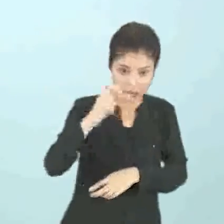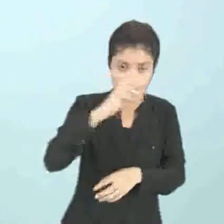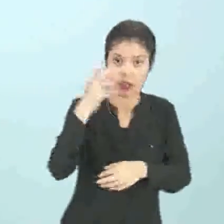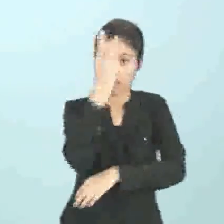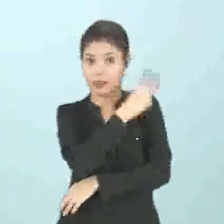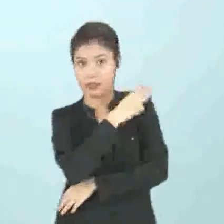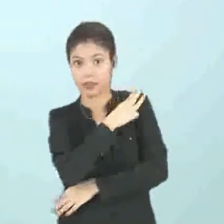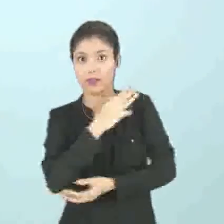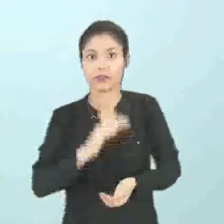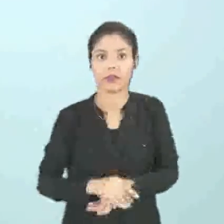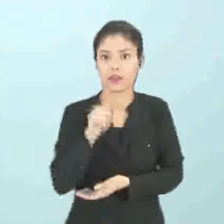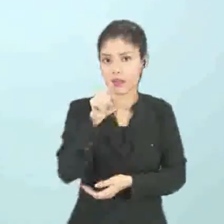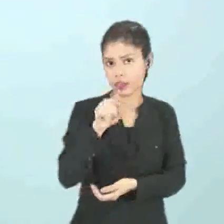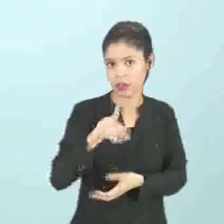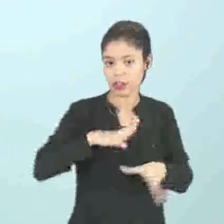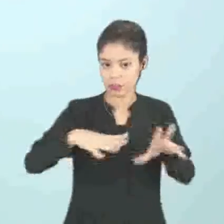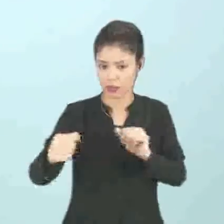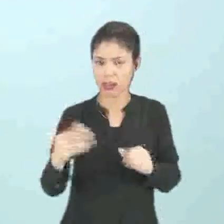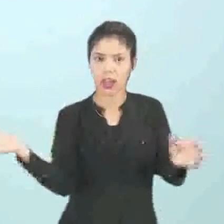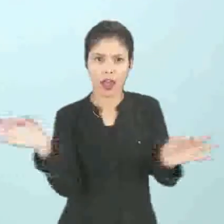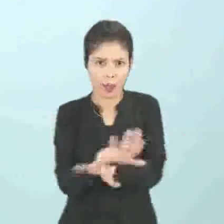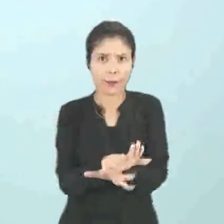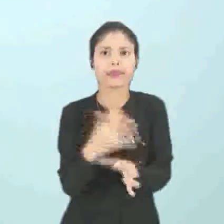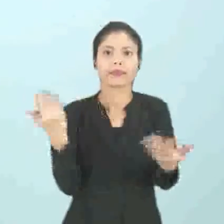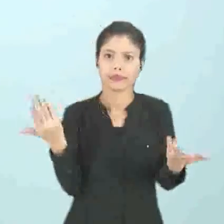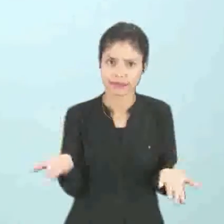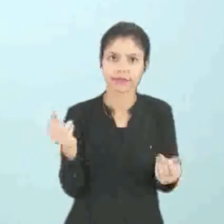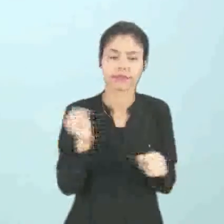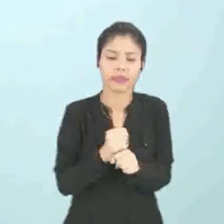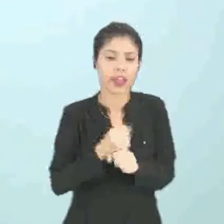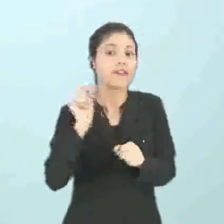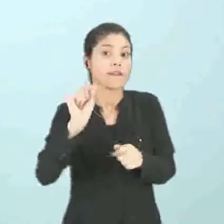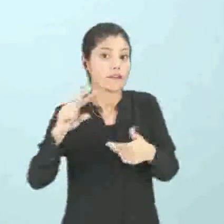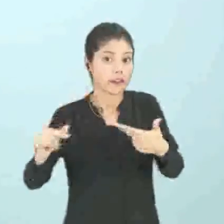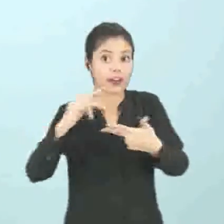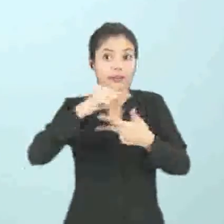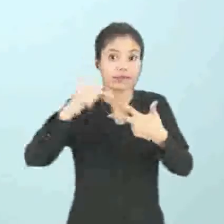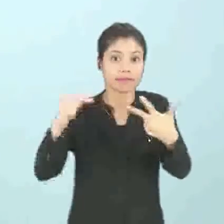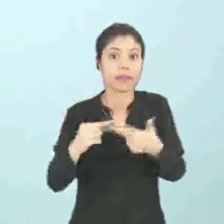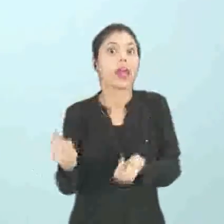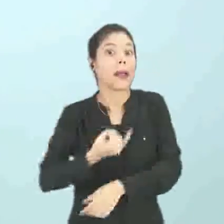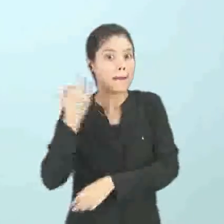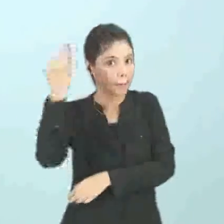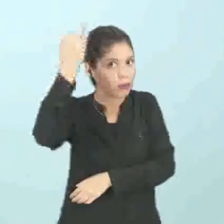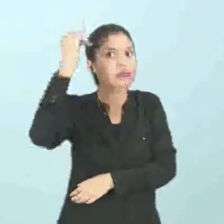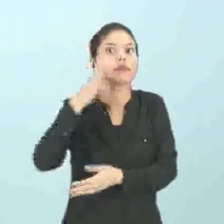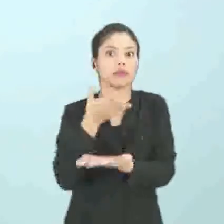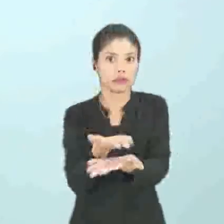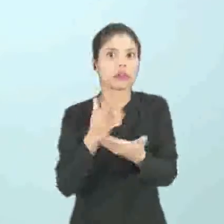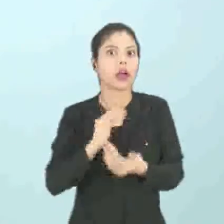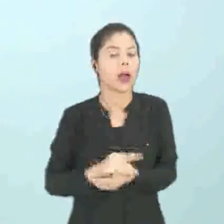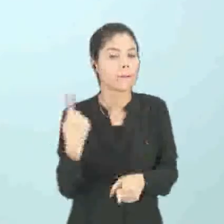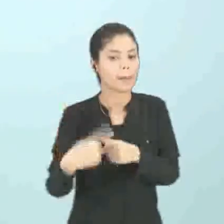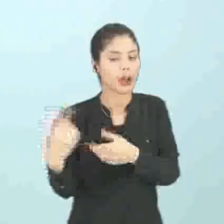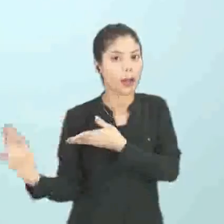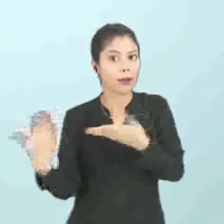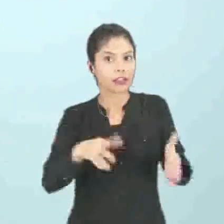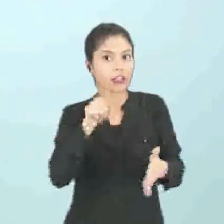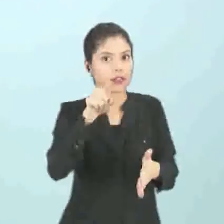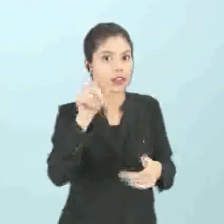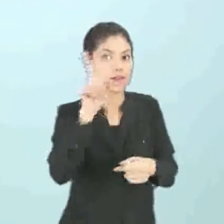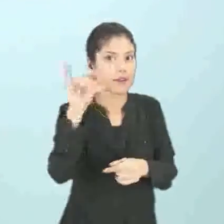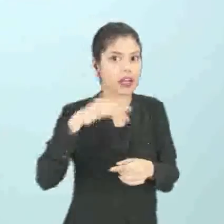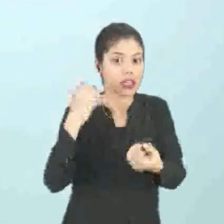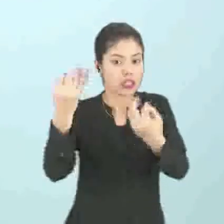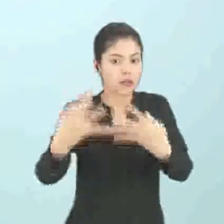do terceiro ano. Você está se formando, está terminando esse ano e vai fazer o Enem, esse conteúdo é de suma importância, porque é a partir disso que a gente